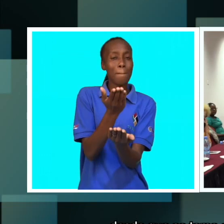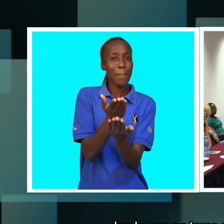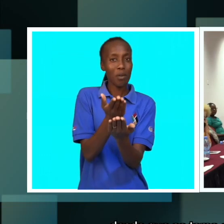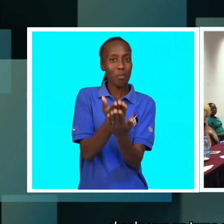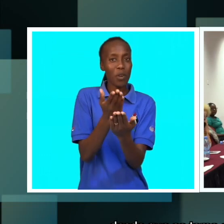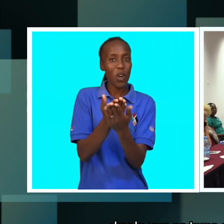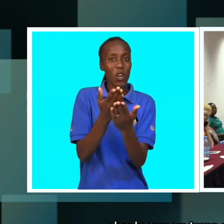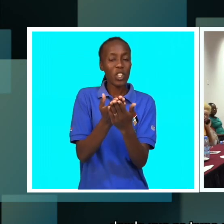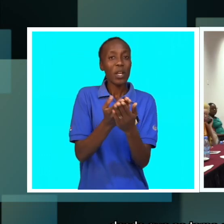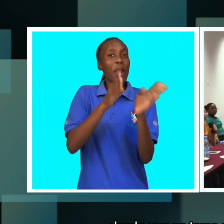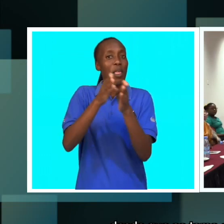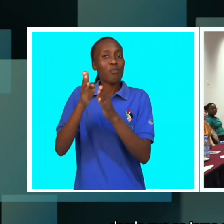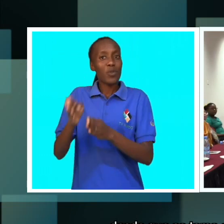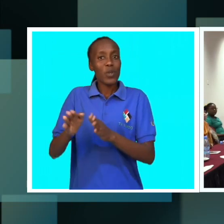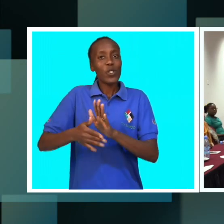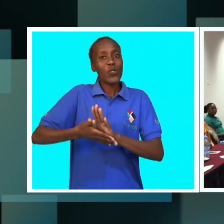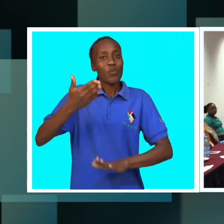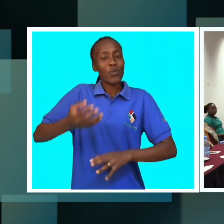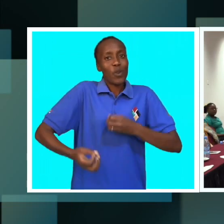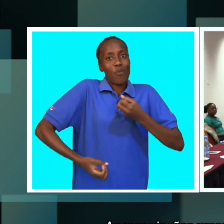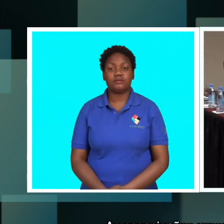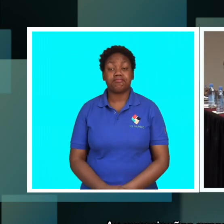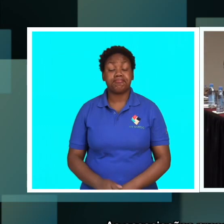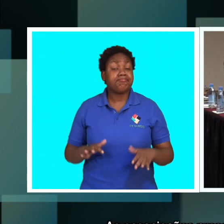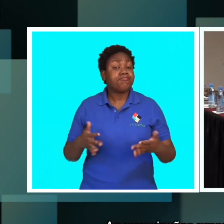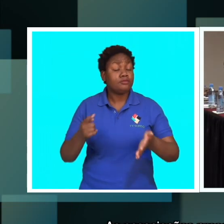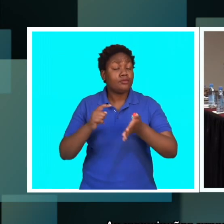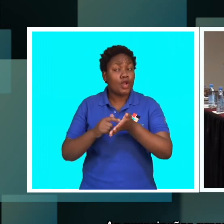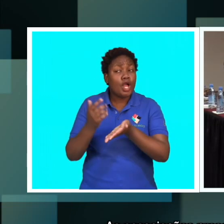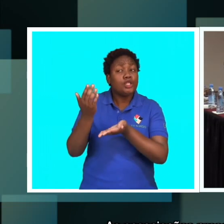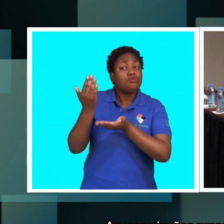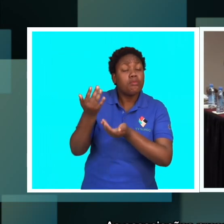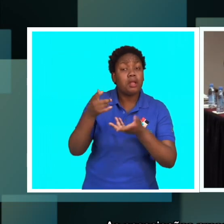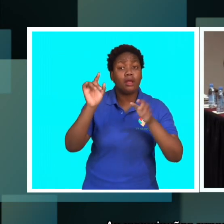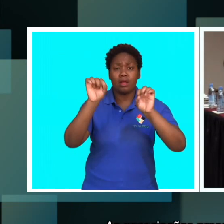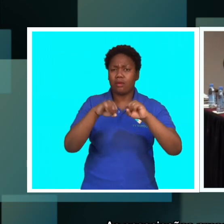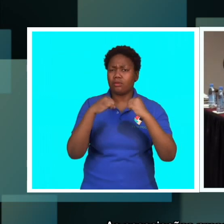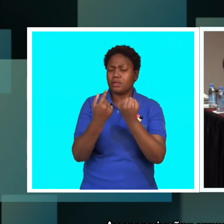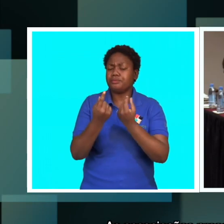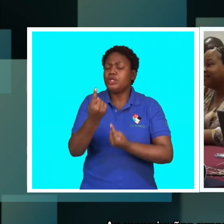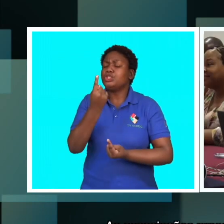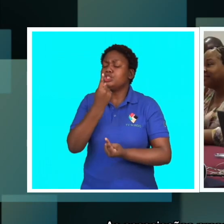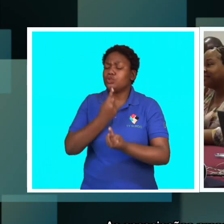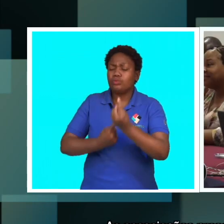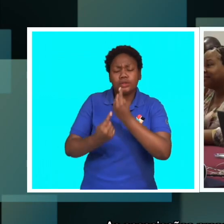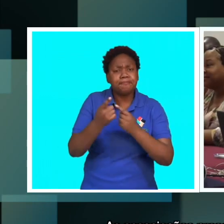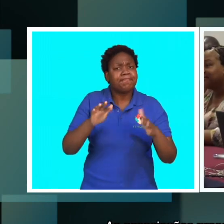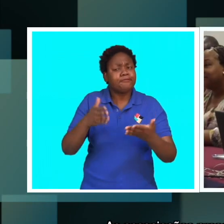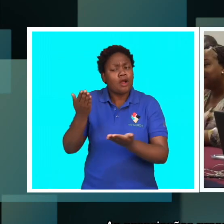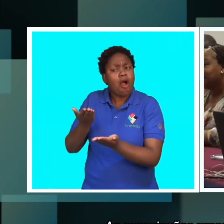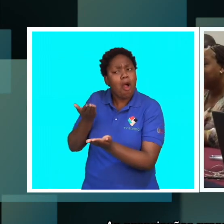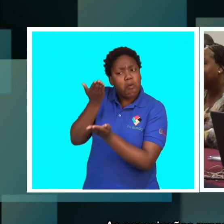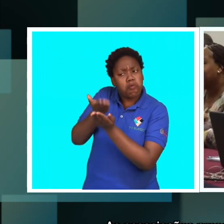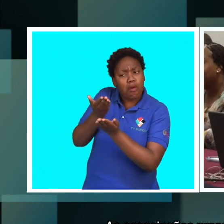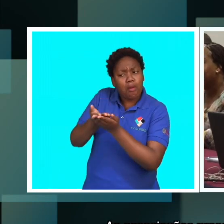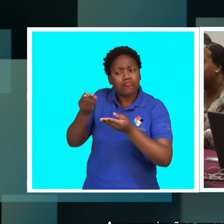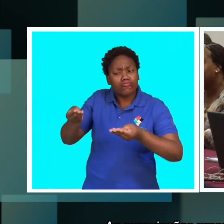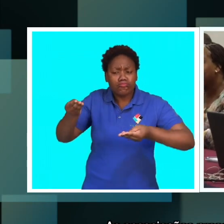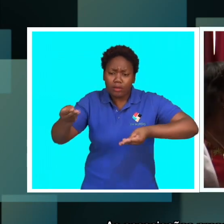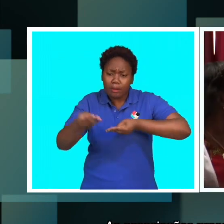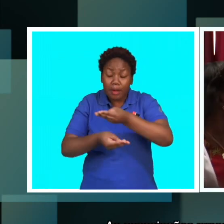por todos os intervenientes. As as associações presentes esperam que as propostas de ações